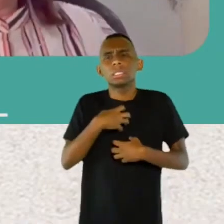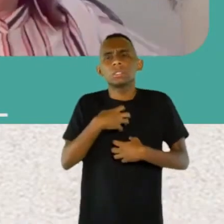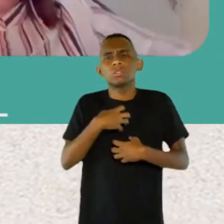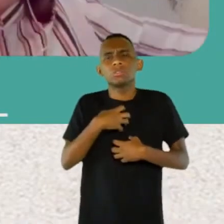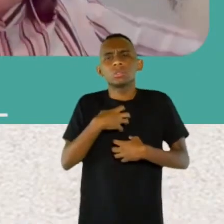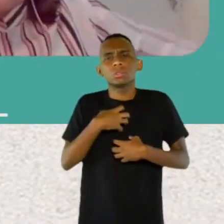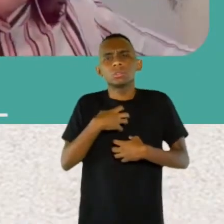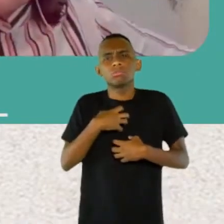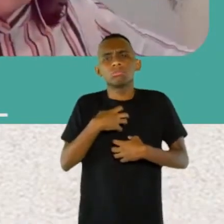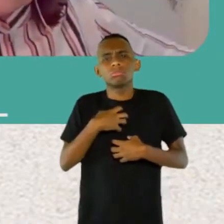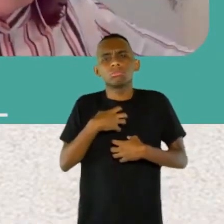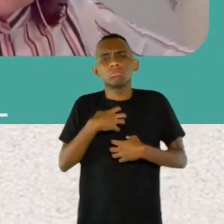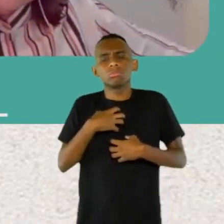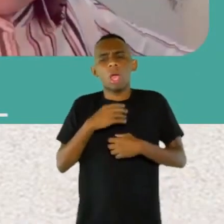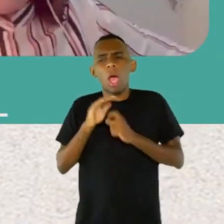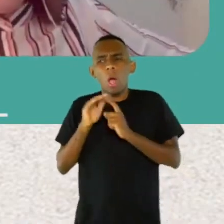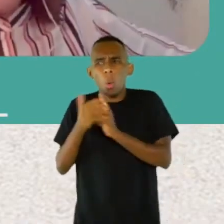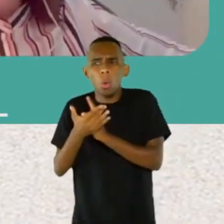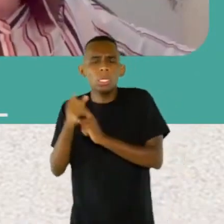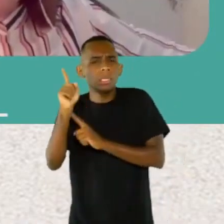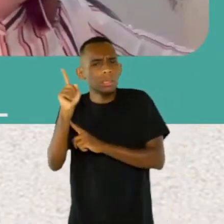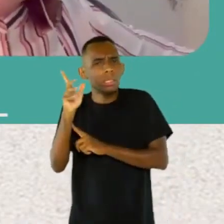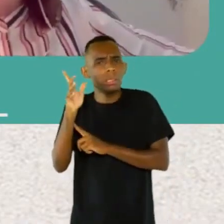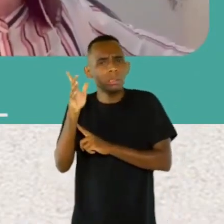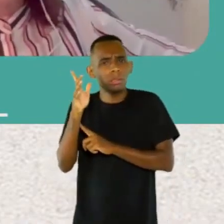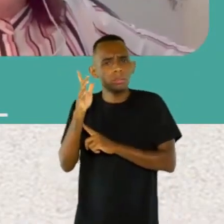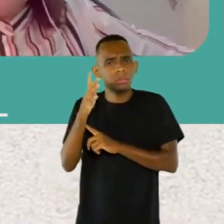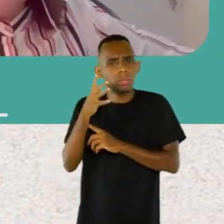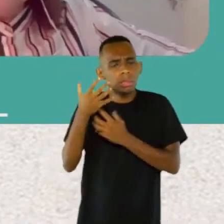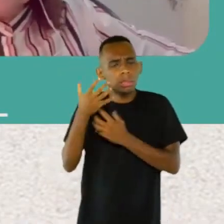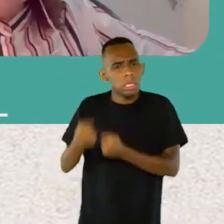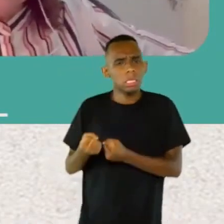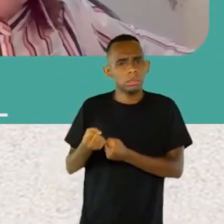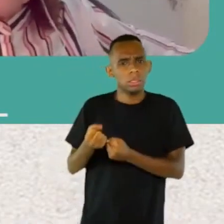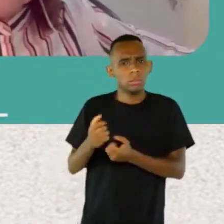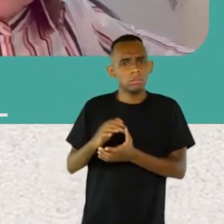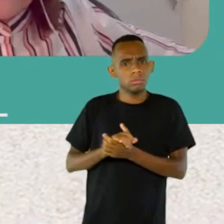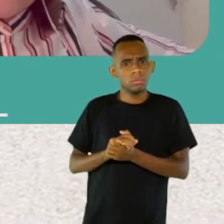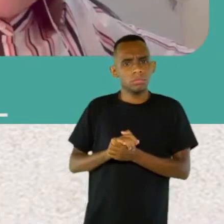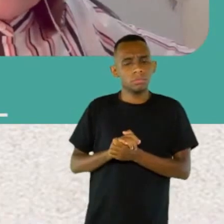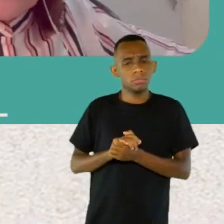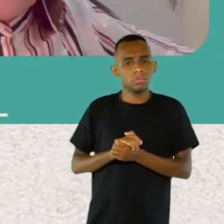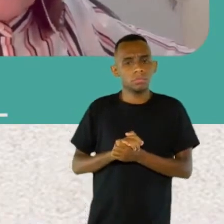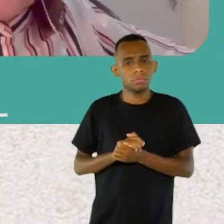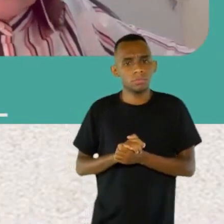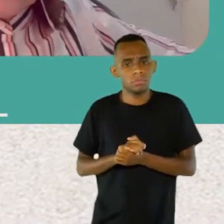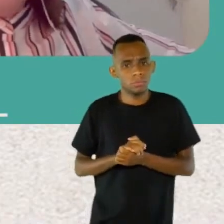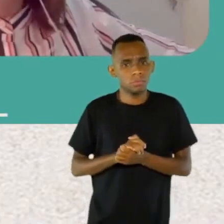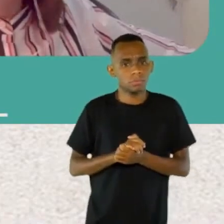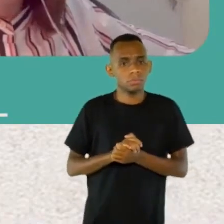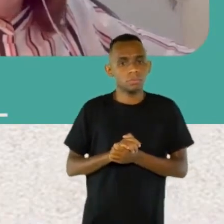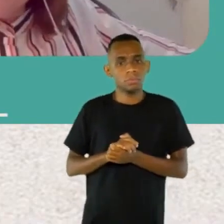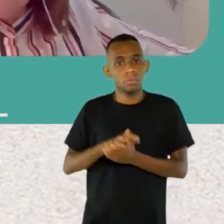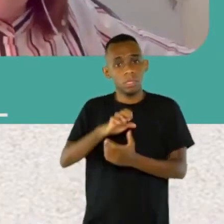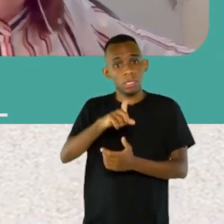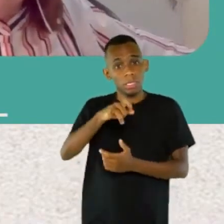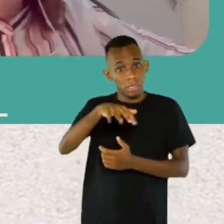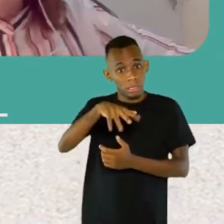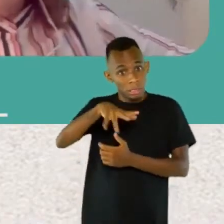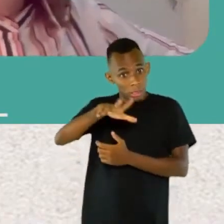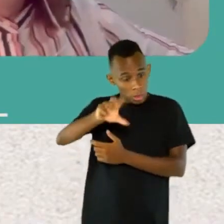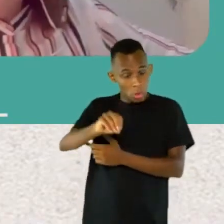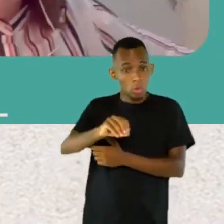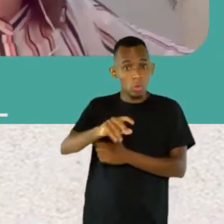Sim, eu me sinto. A gente também estava falando sobre isso, assim, o fato de ser um exílio